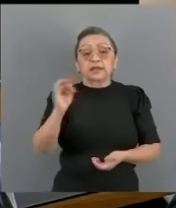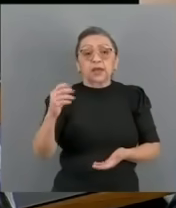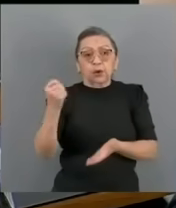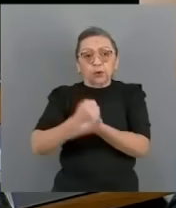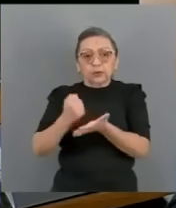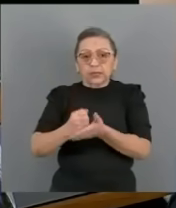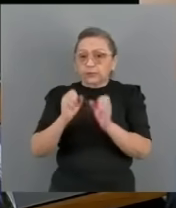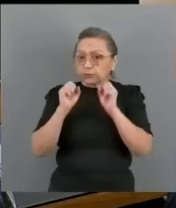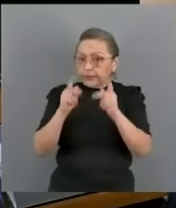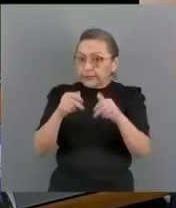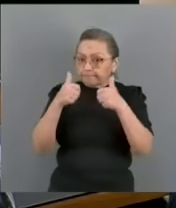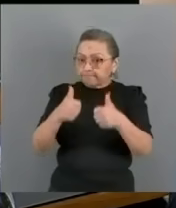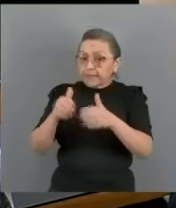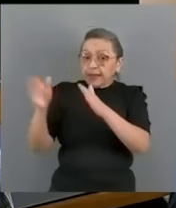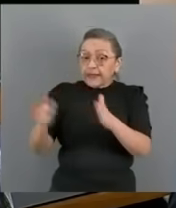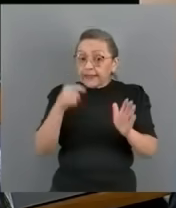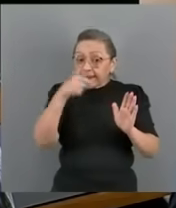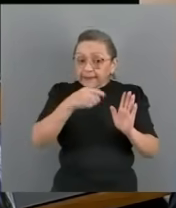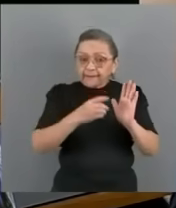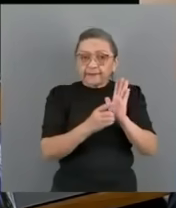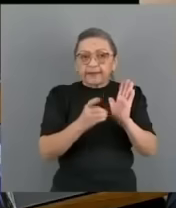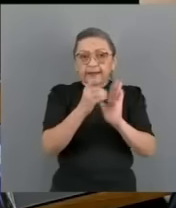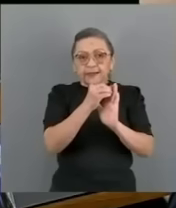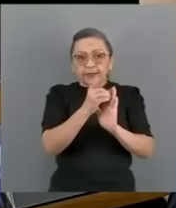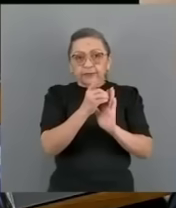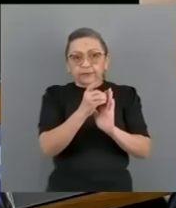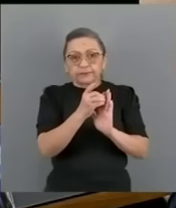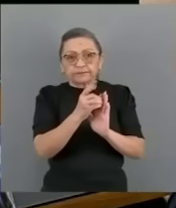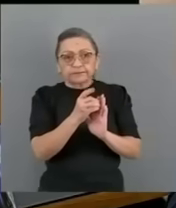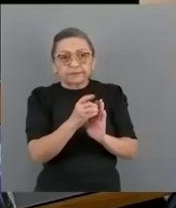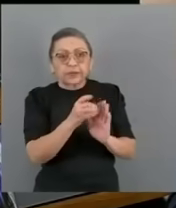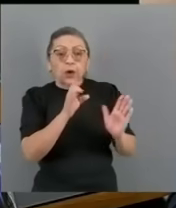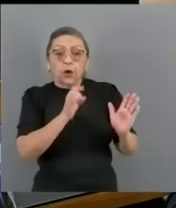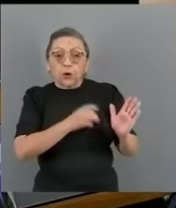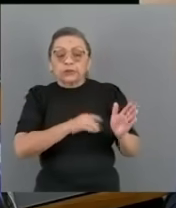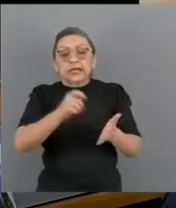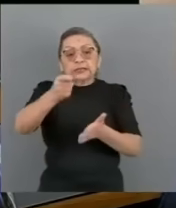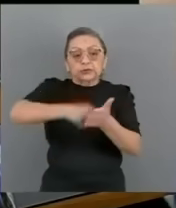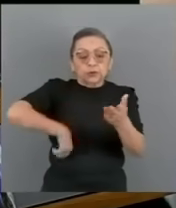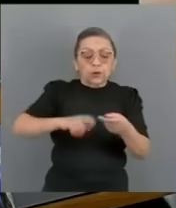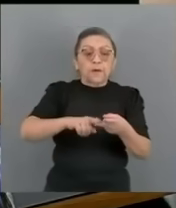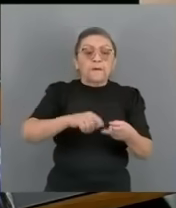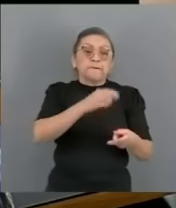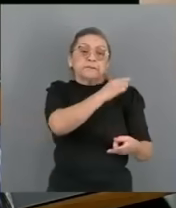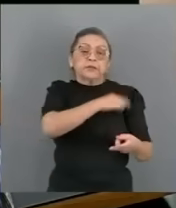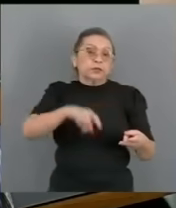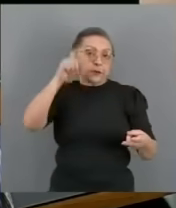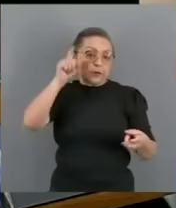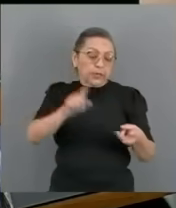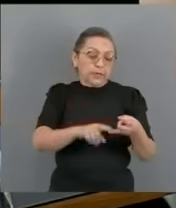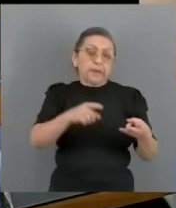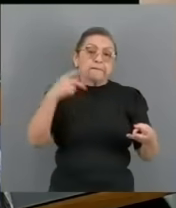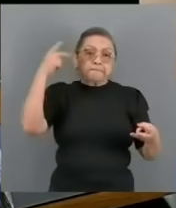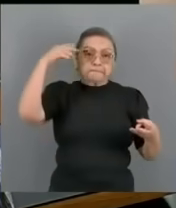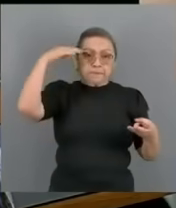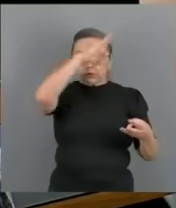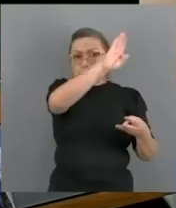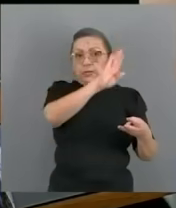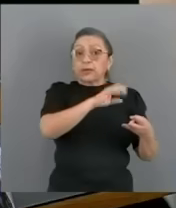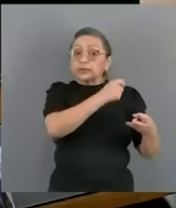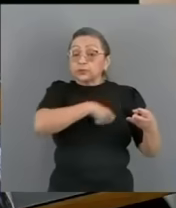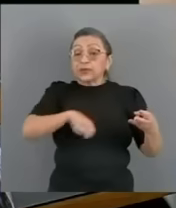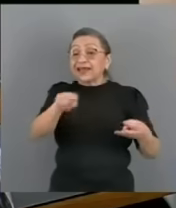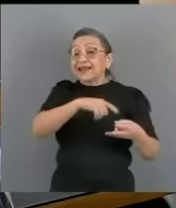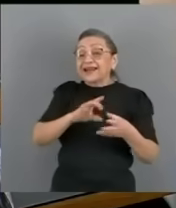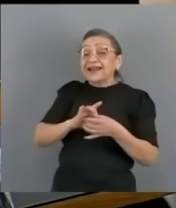Correto? Este decreto, assinado pelo Onyx, pelo Paulo Guedes e o Bolsonaro, é que abriu a